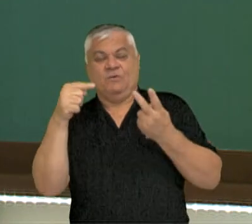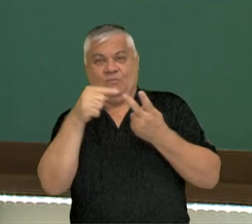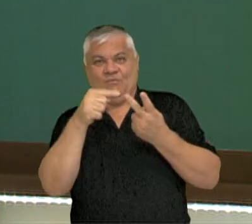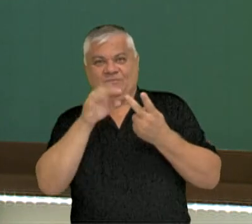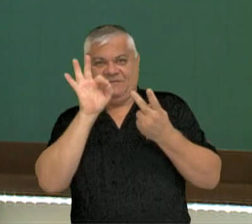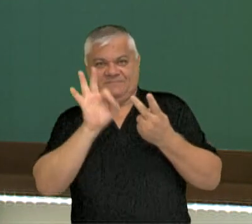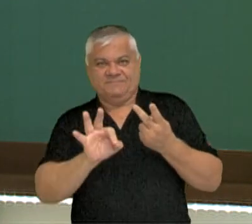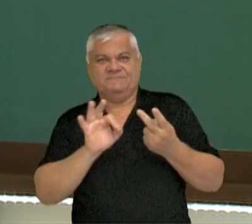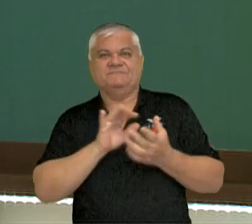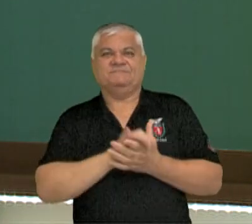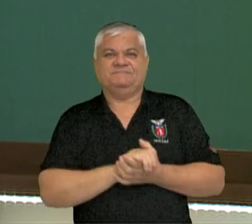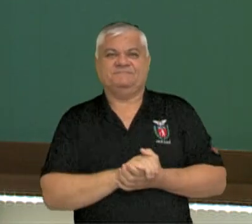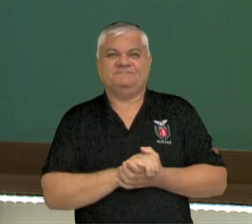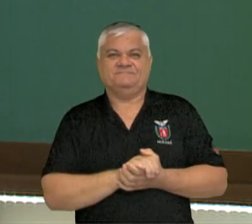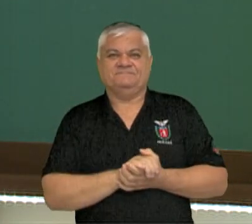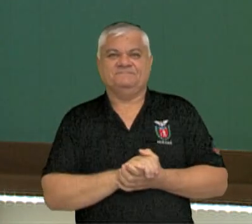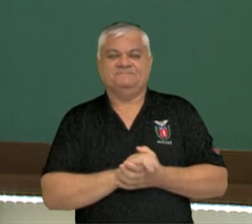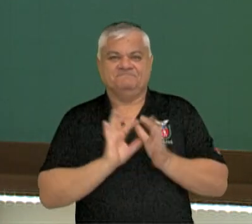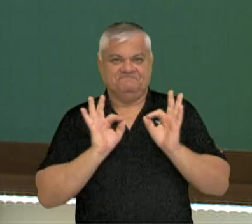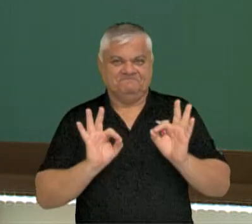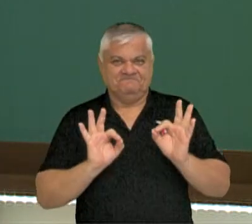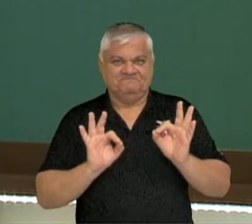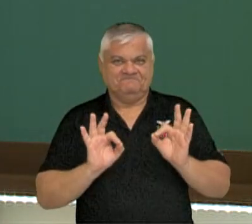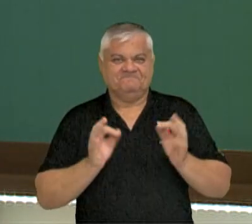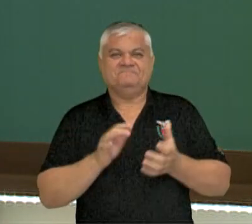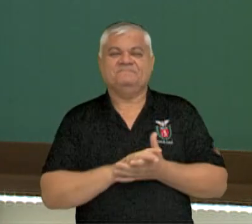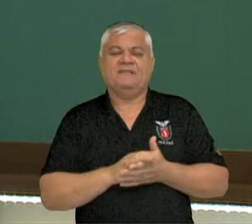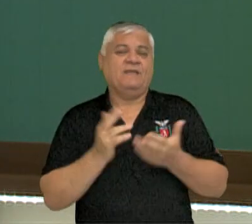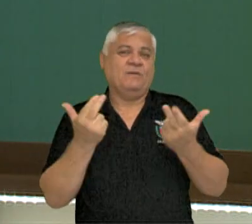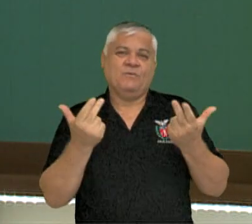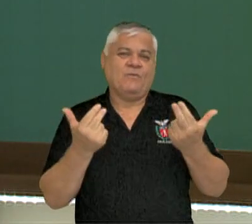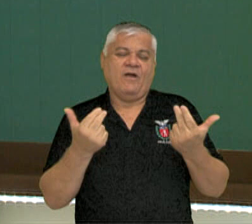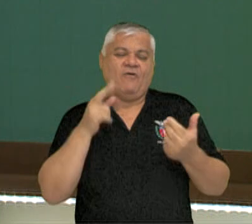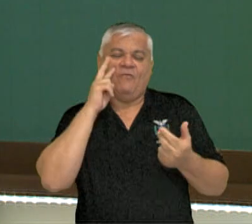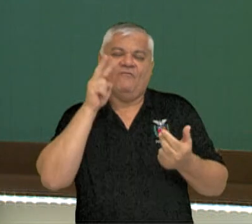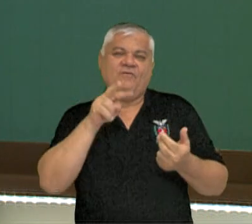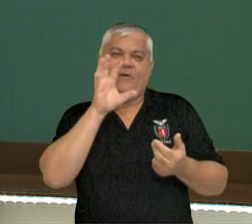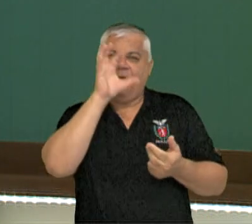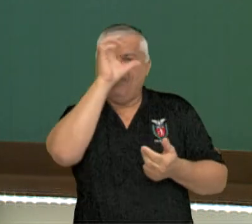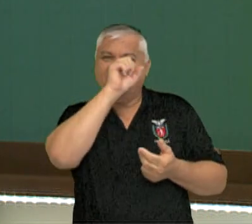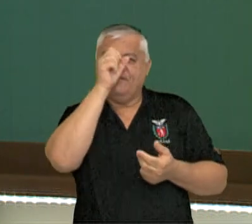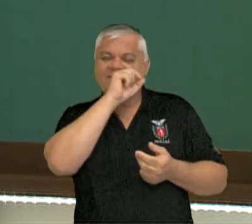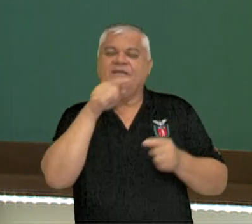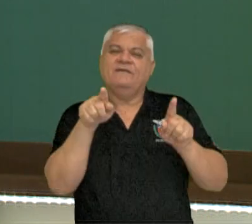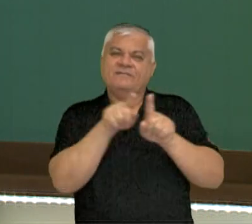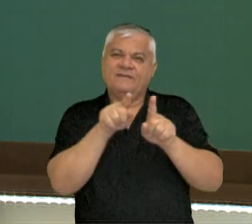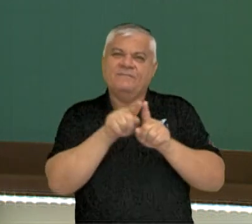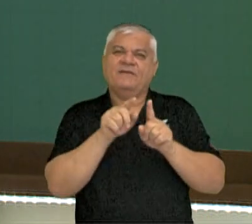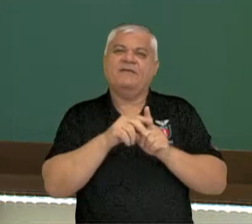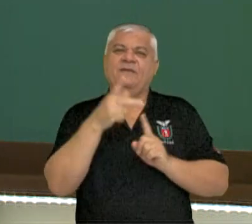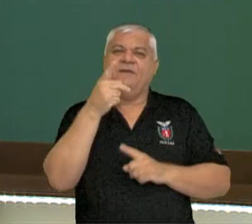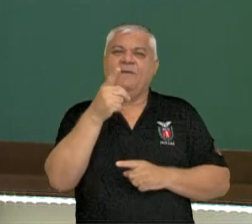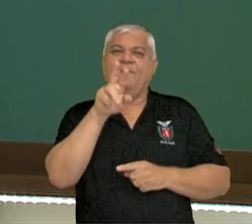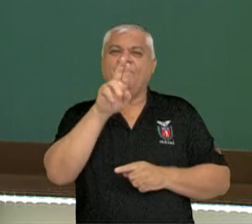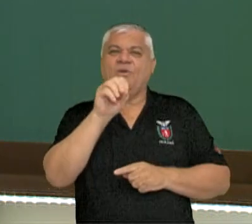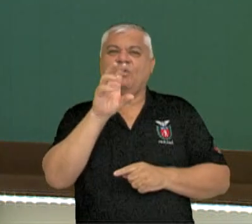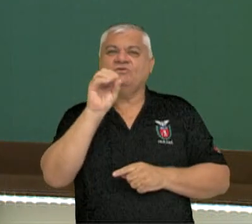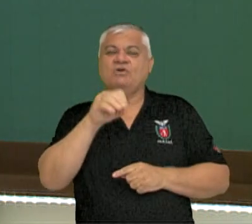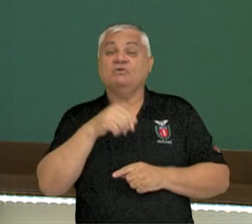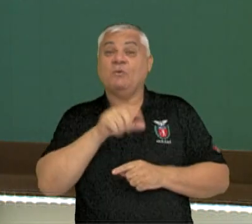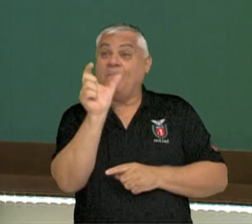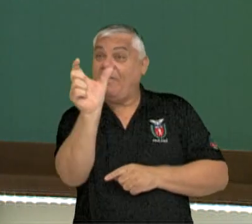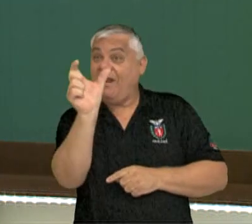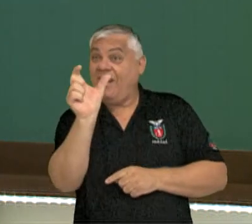de sílaba tônica, certo? Assim como vimos também a relação do acento prosódico, que é aquele que todas as